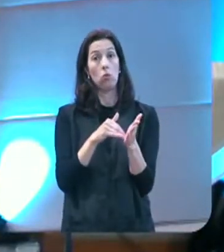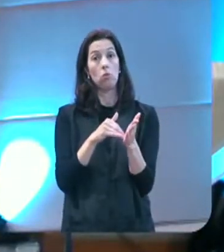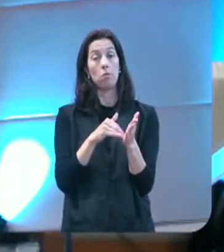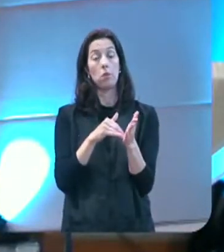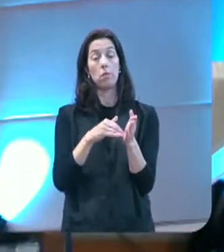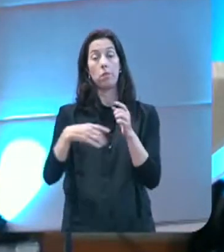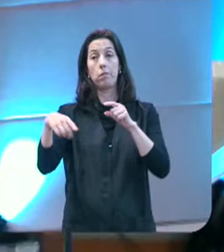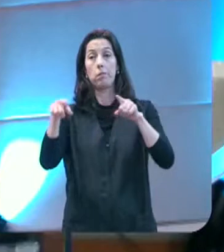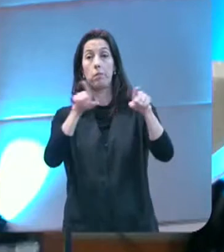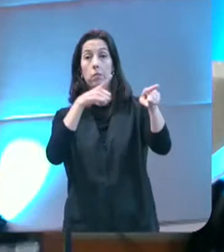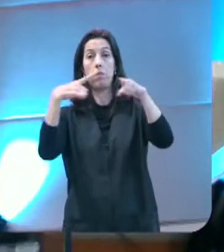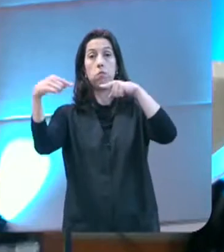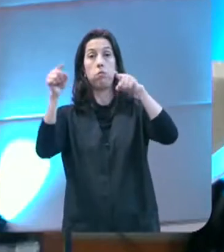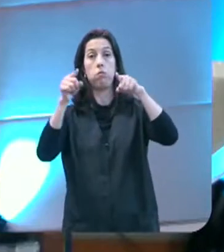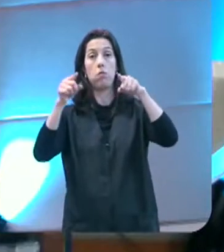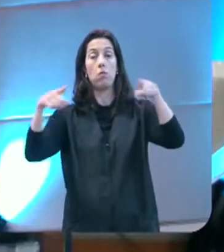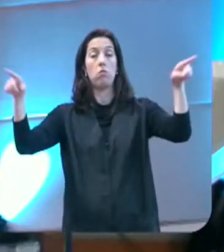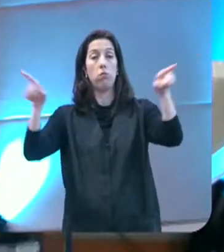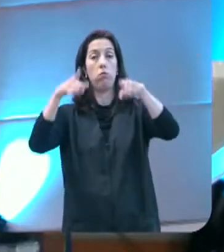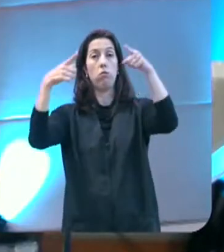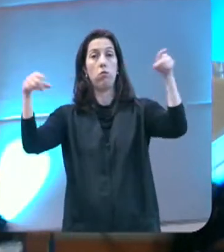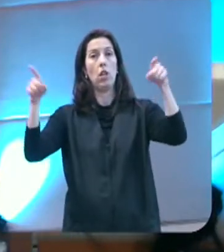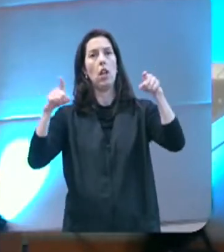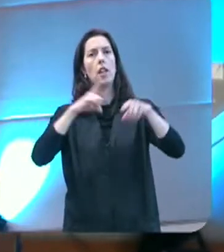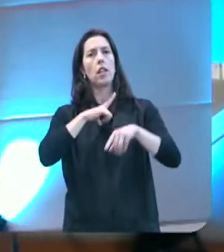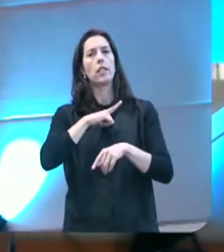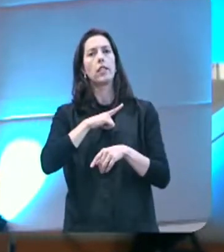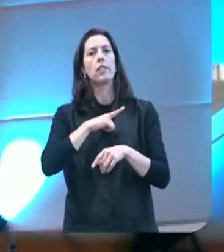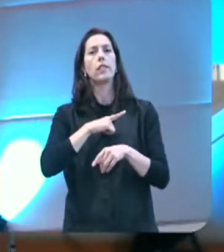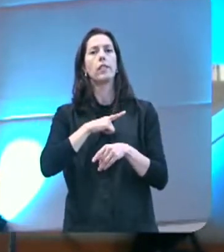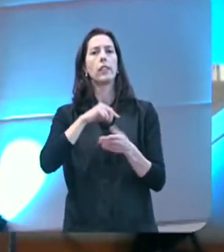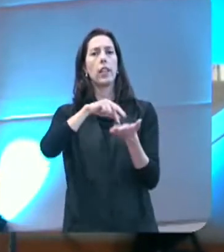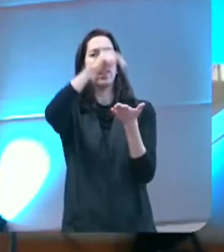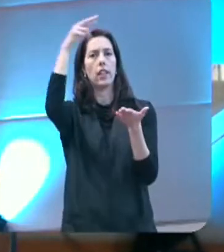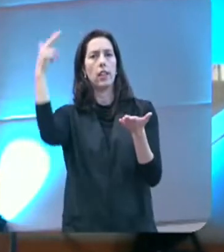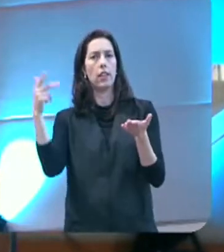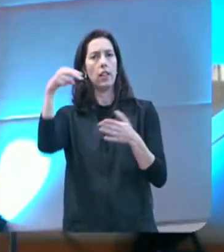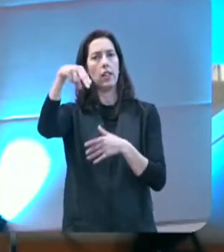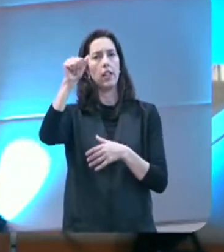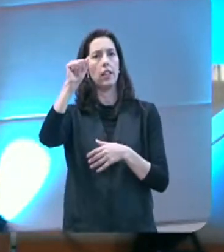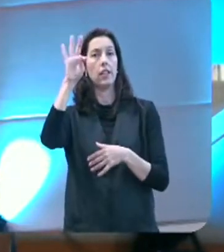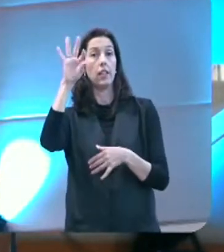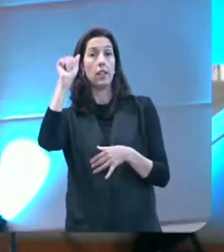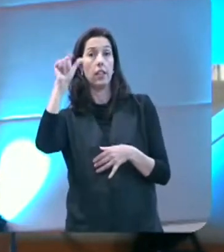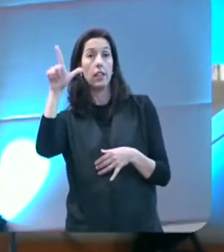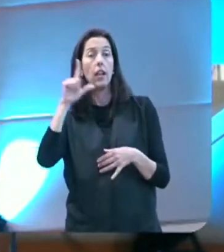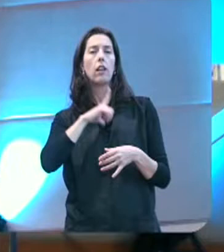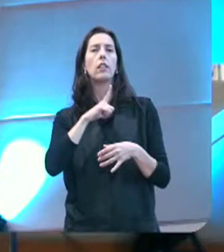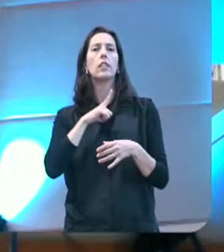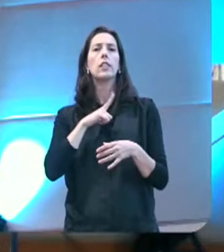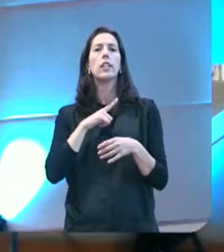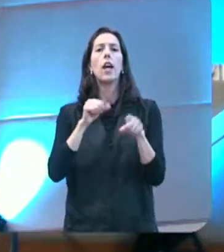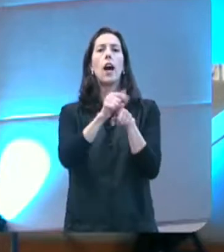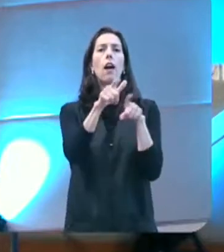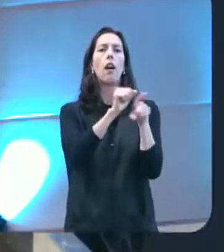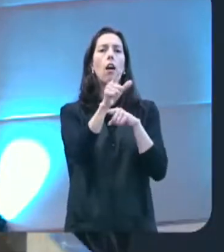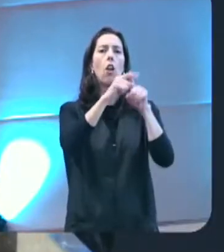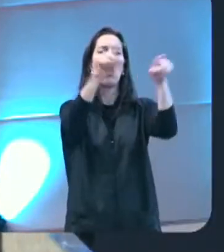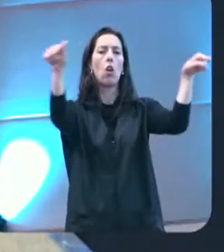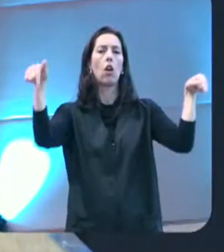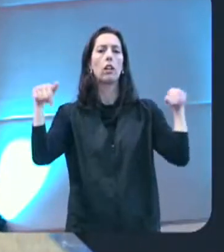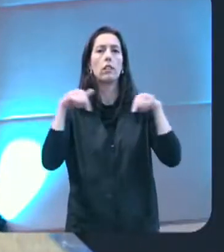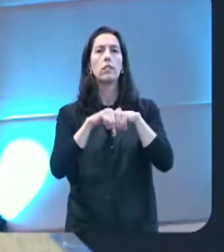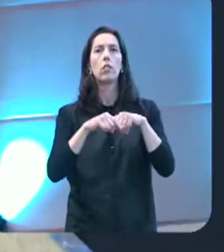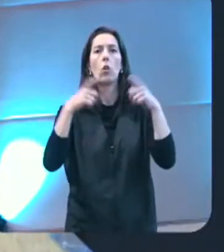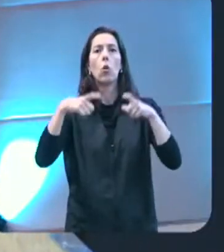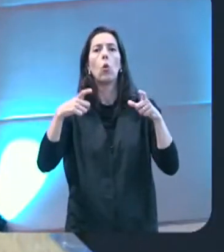Música foi concerto de Natal. Nós temos aumentado as salas, temos alugado salas para poder fazer o